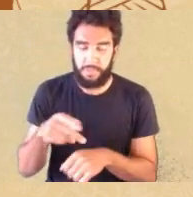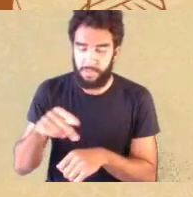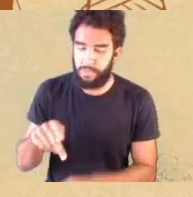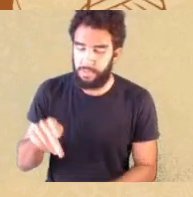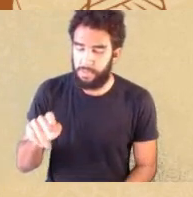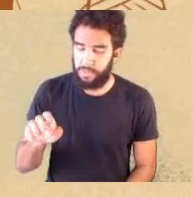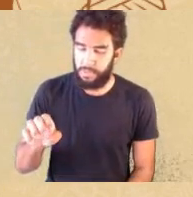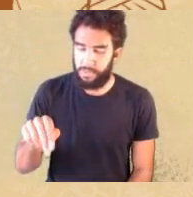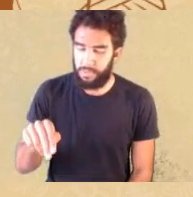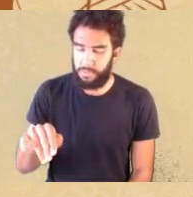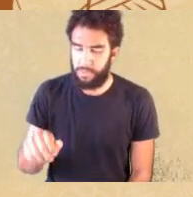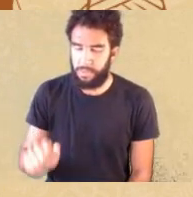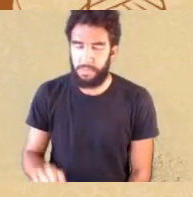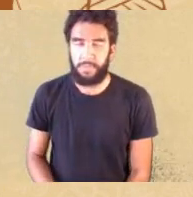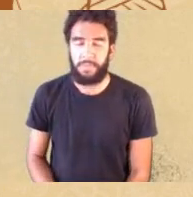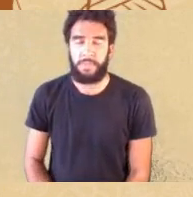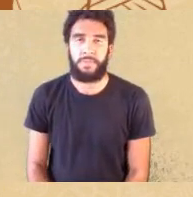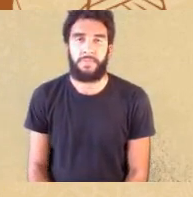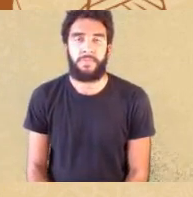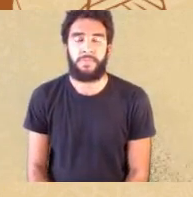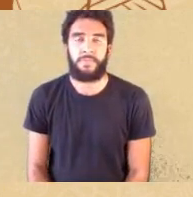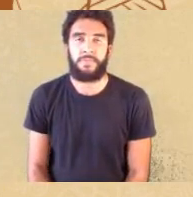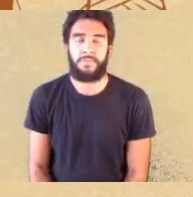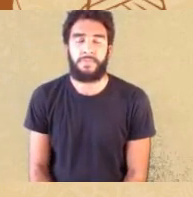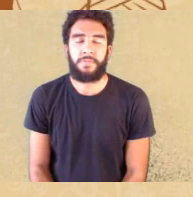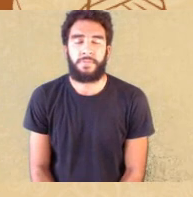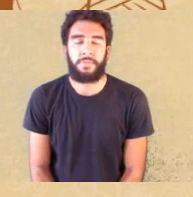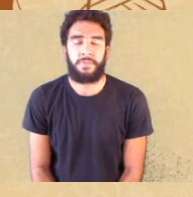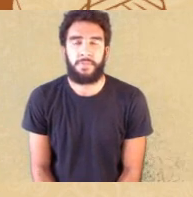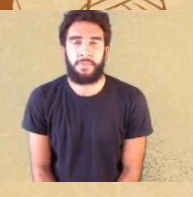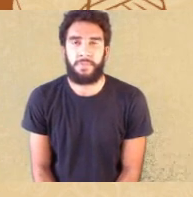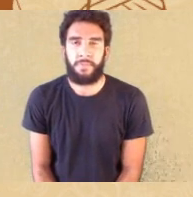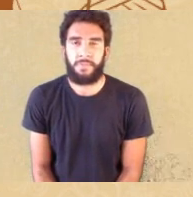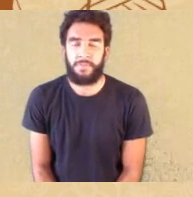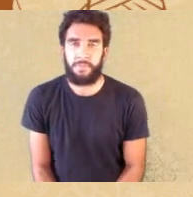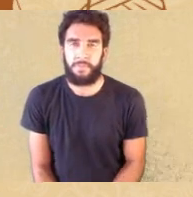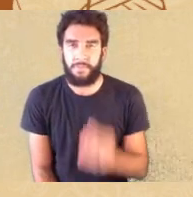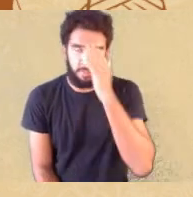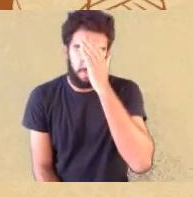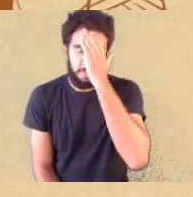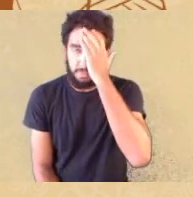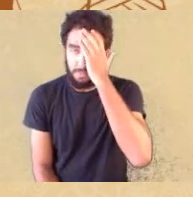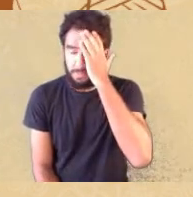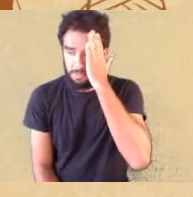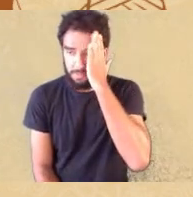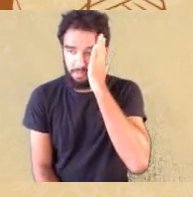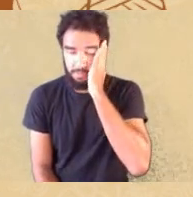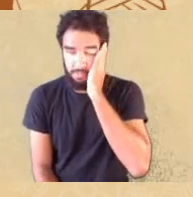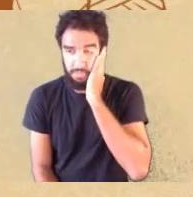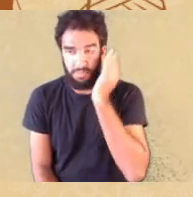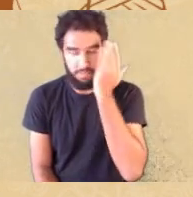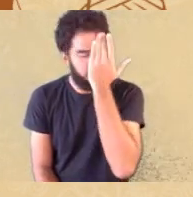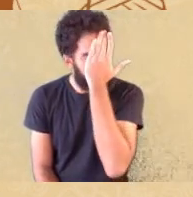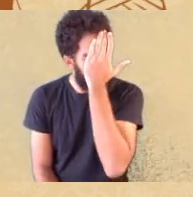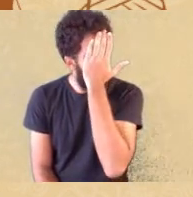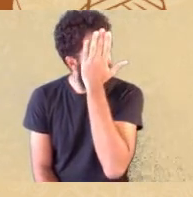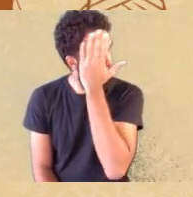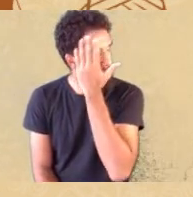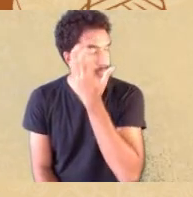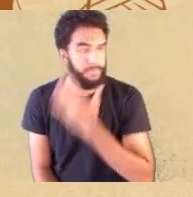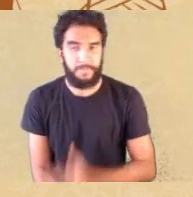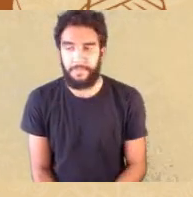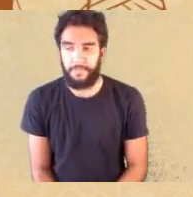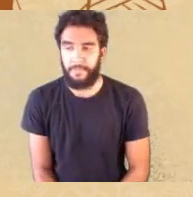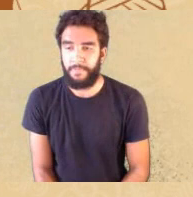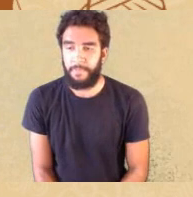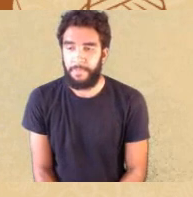olha que interessante, nenhum dado. Pode ser uma questão de pesquisa, mas acho que é relevante essa diferença. Ideação